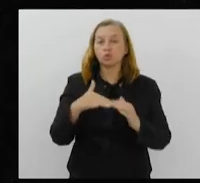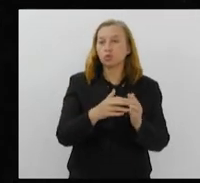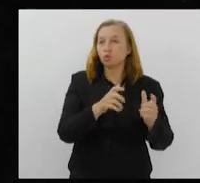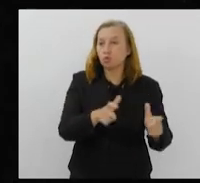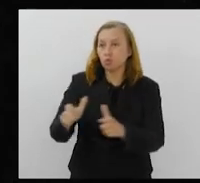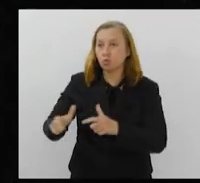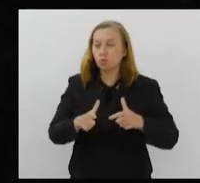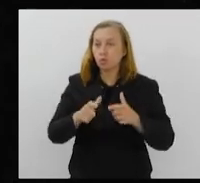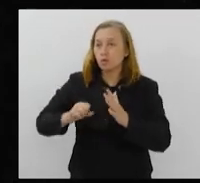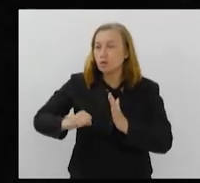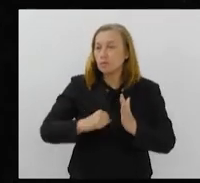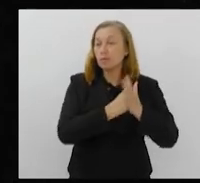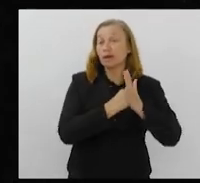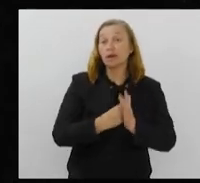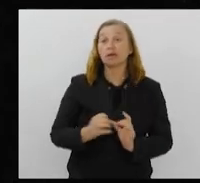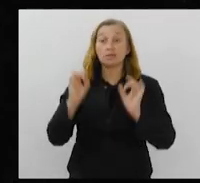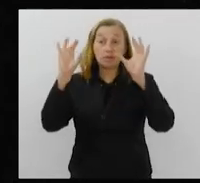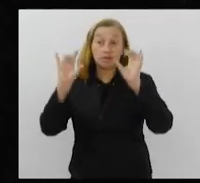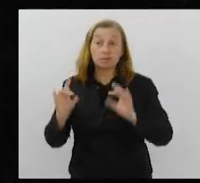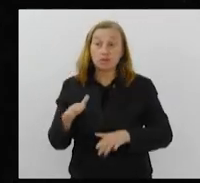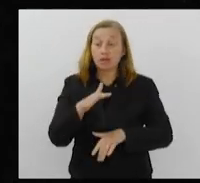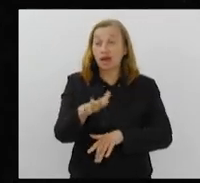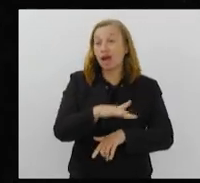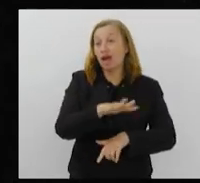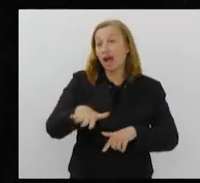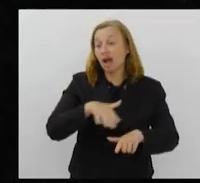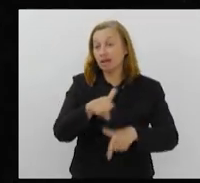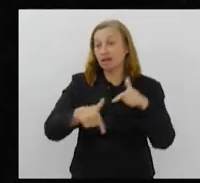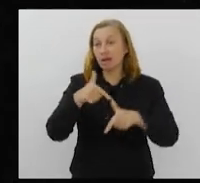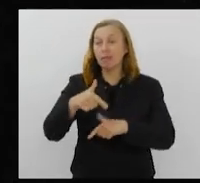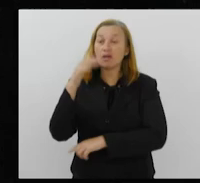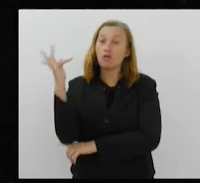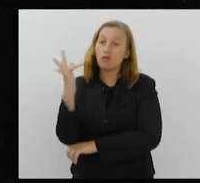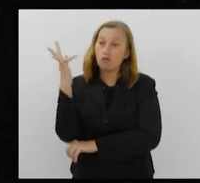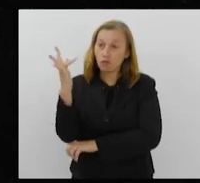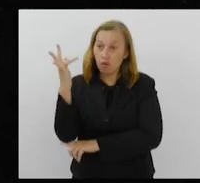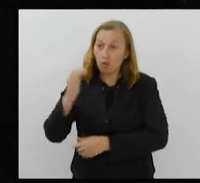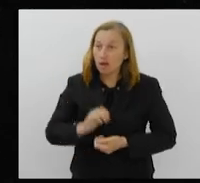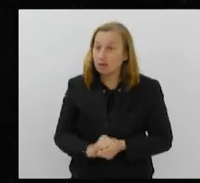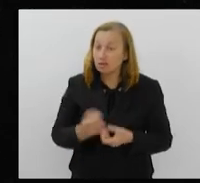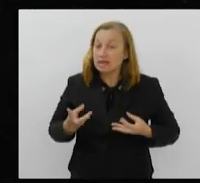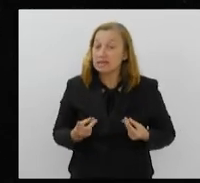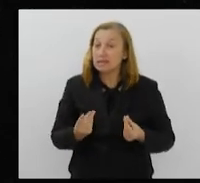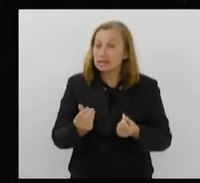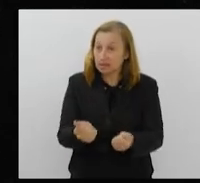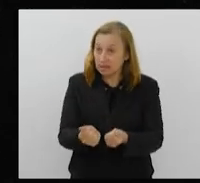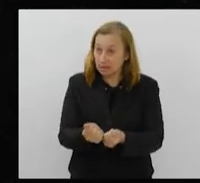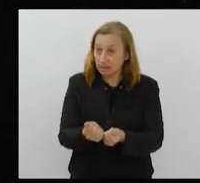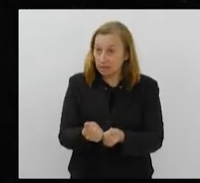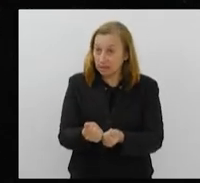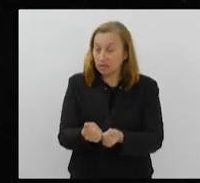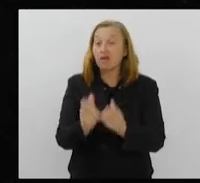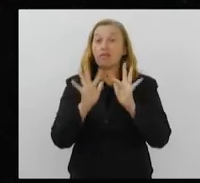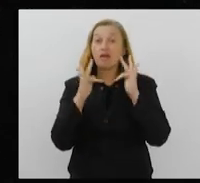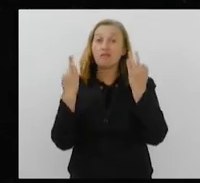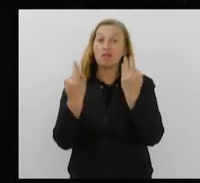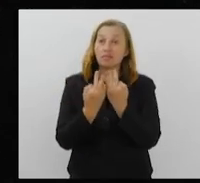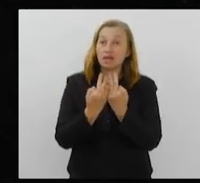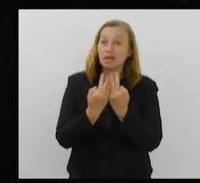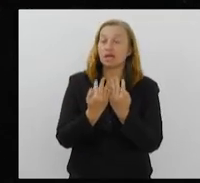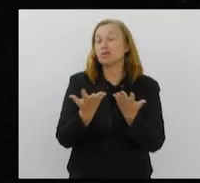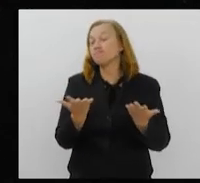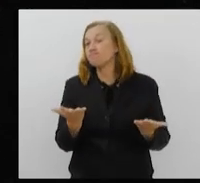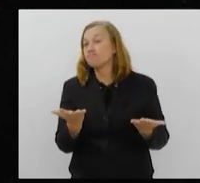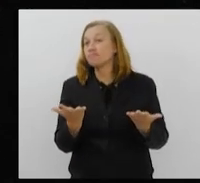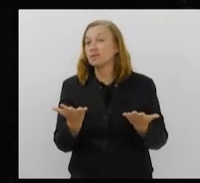impactaram especialmente o mercado de trabalho formal e que depreciaram de forma sensível o rendimento das famílias, que